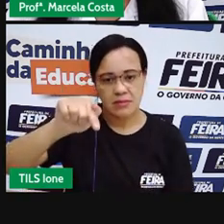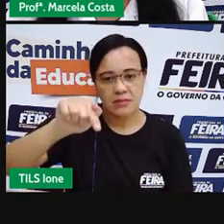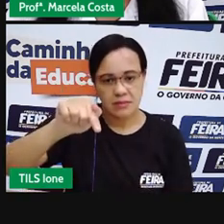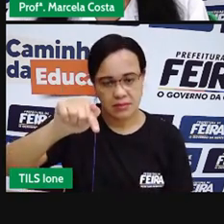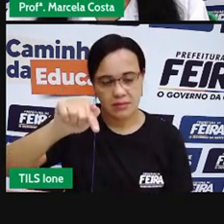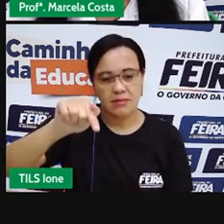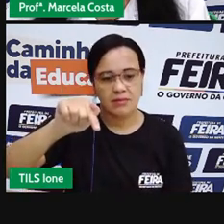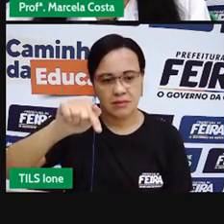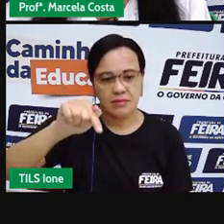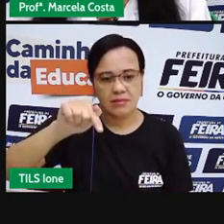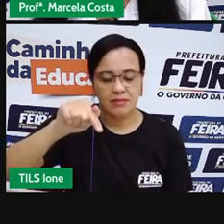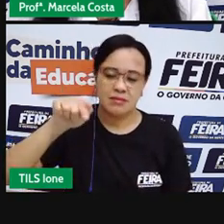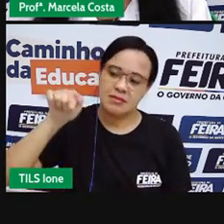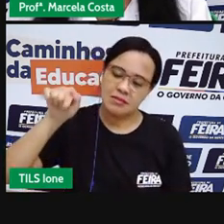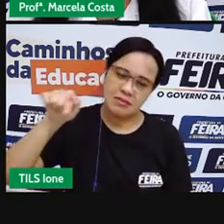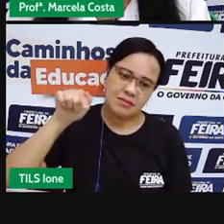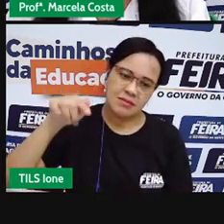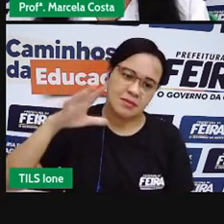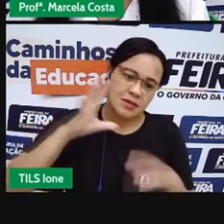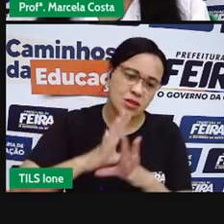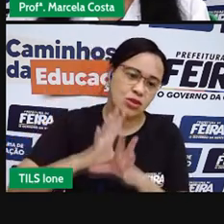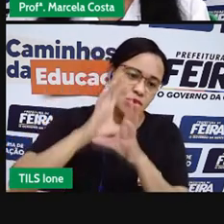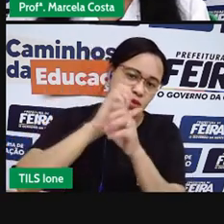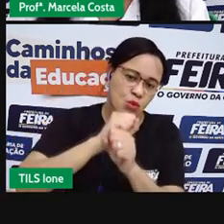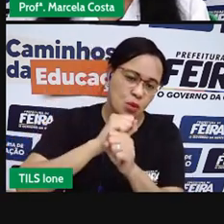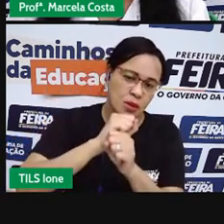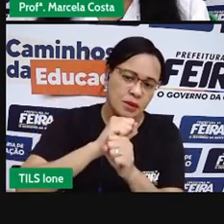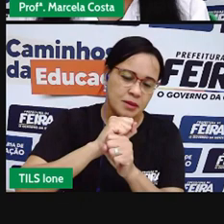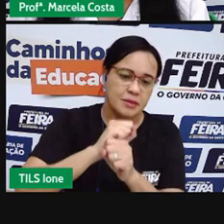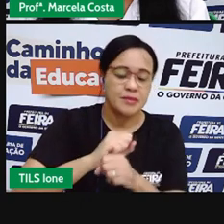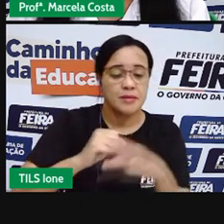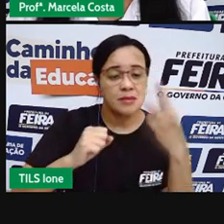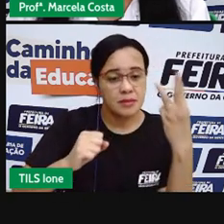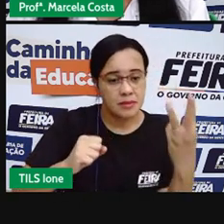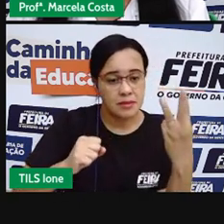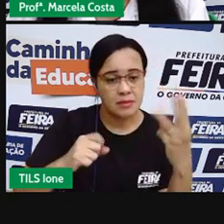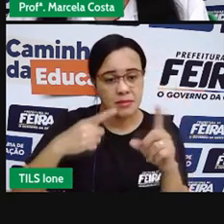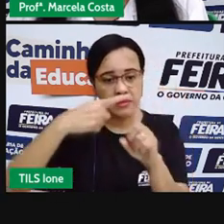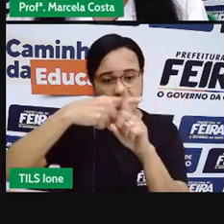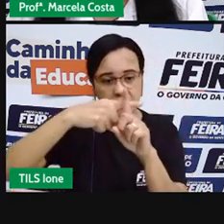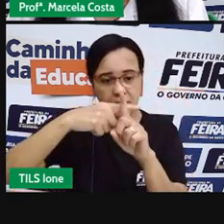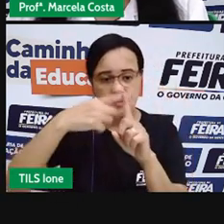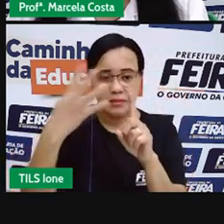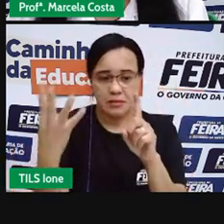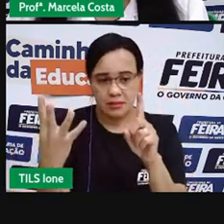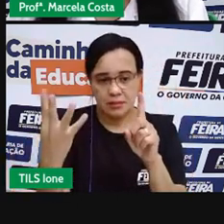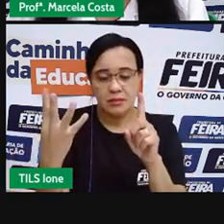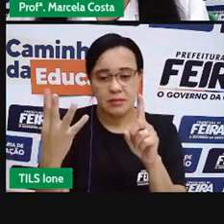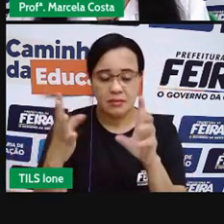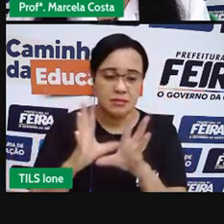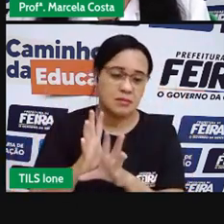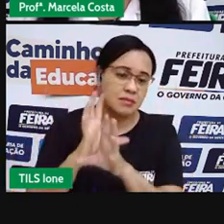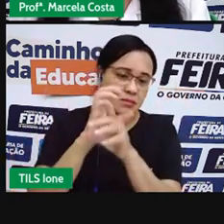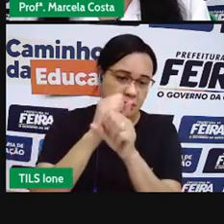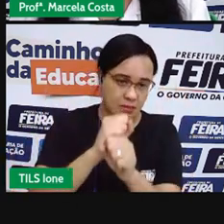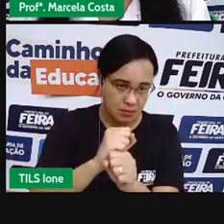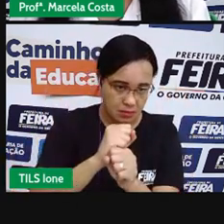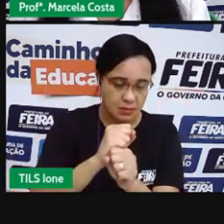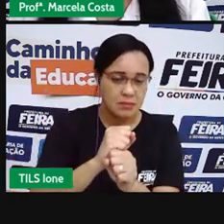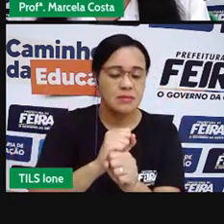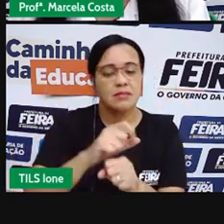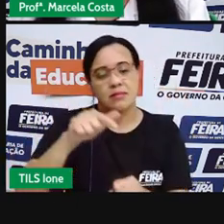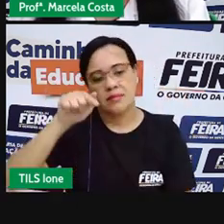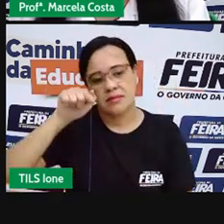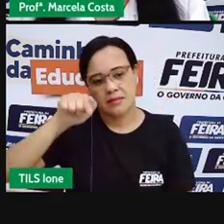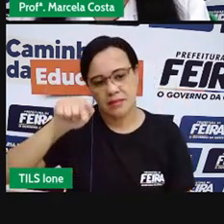1, 2, 3, 4, 5, 6, 7. Então, 3 mais 4 é igual